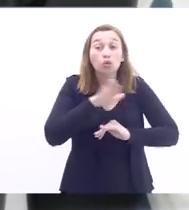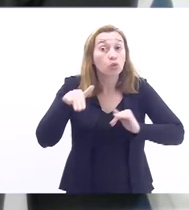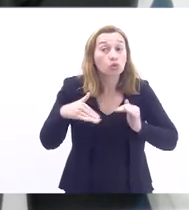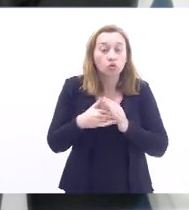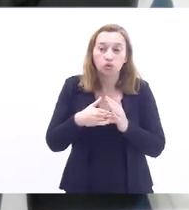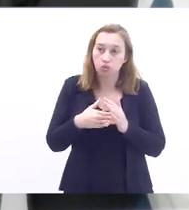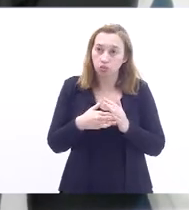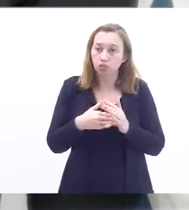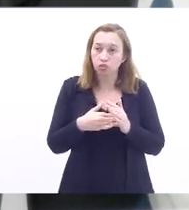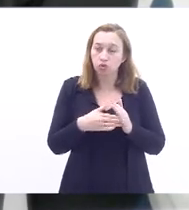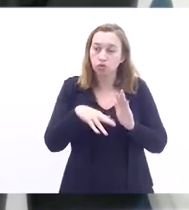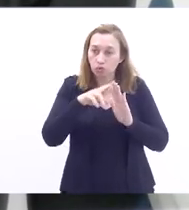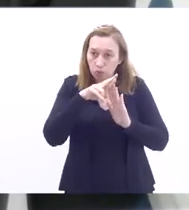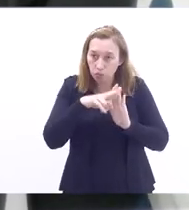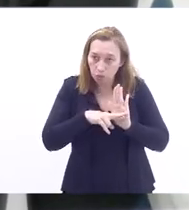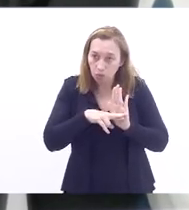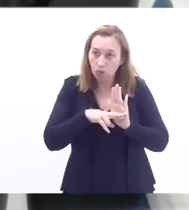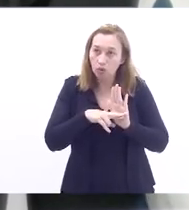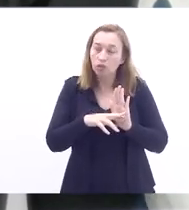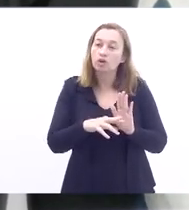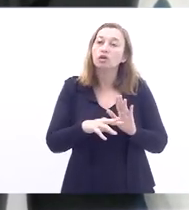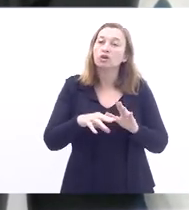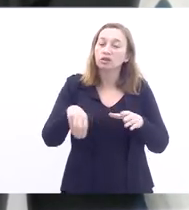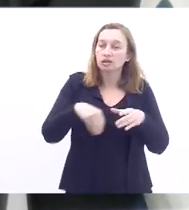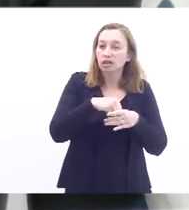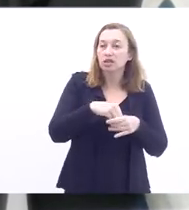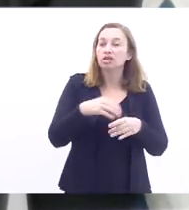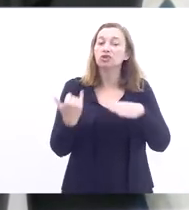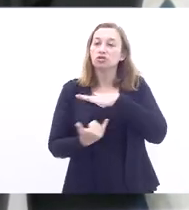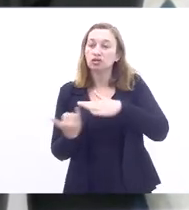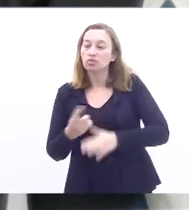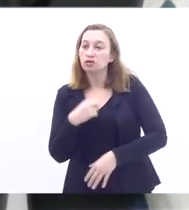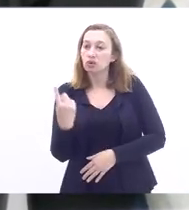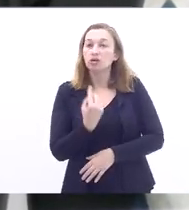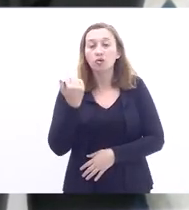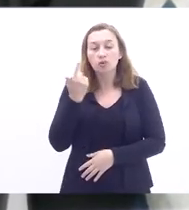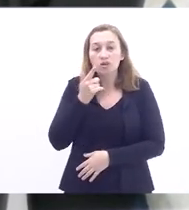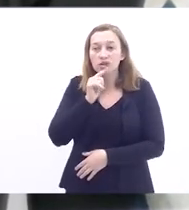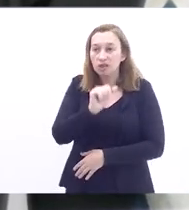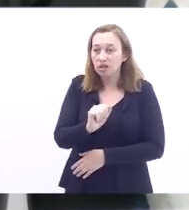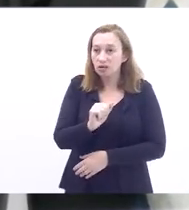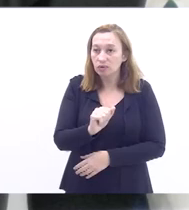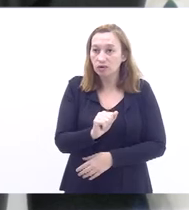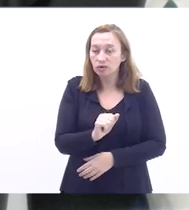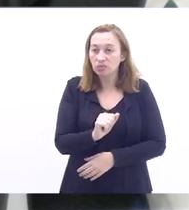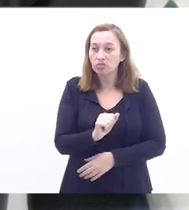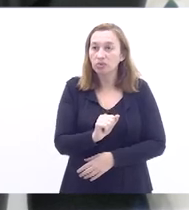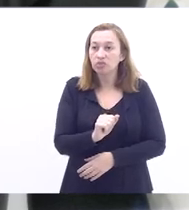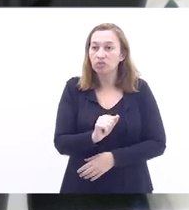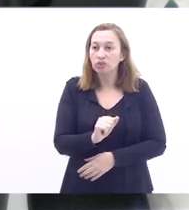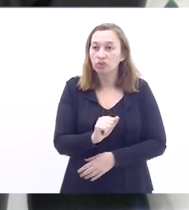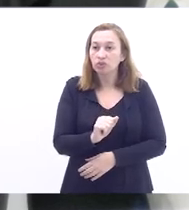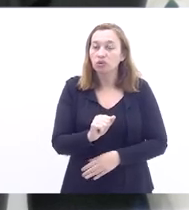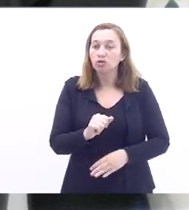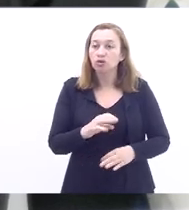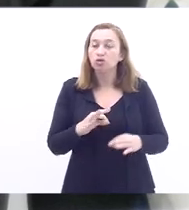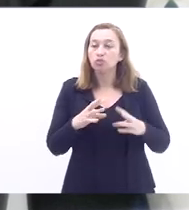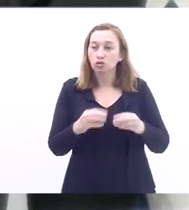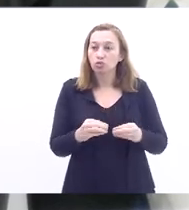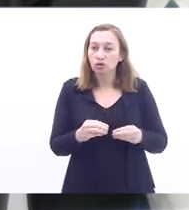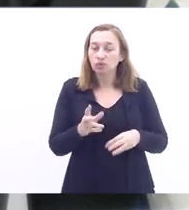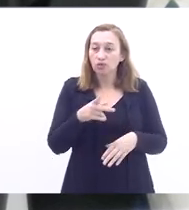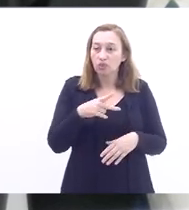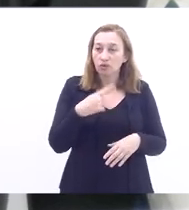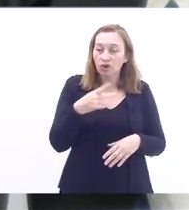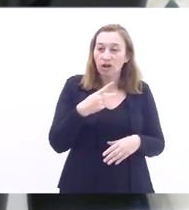o protocolo interno dentro a nossa instituição recentemente conseguimos nos enquadramento que foram dá-los